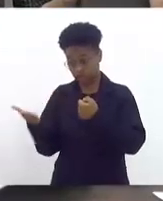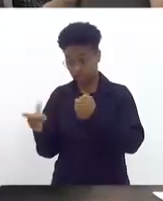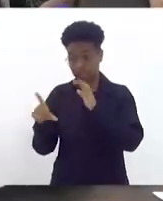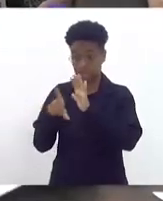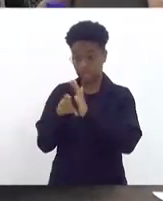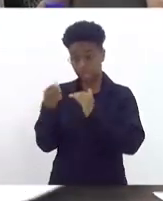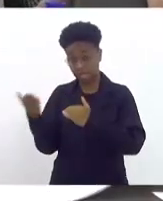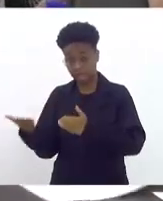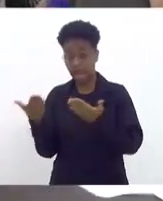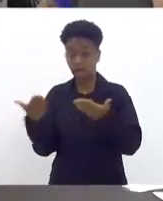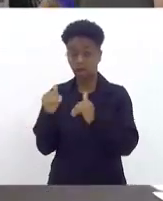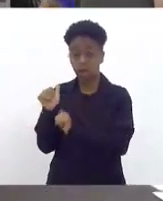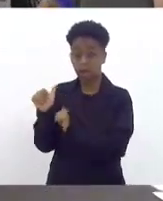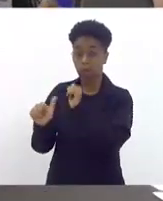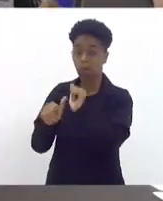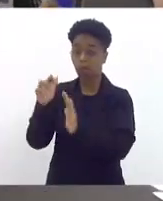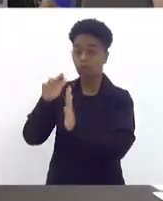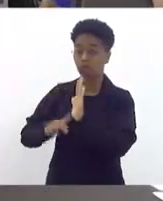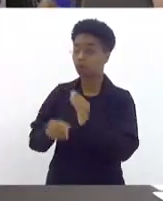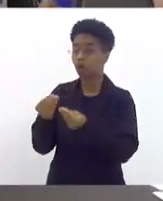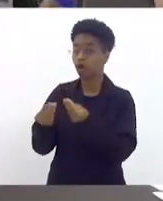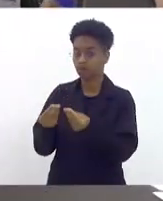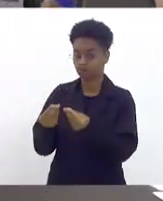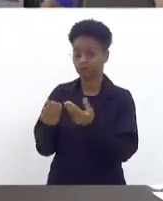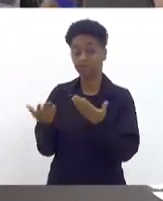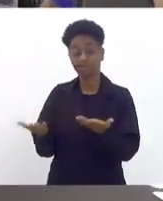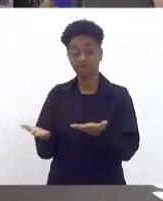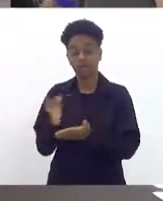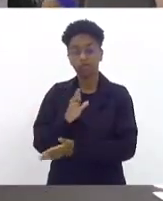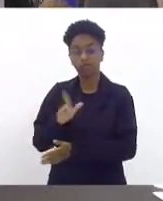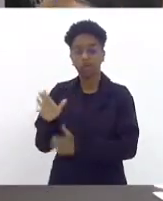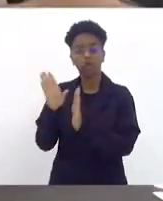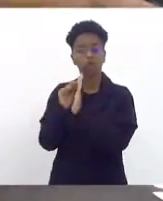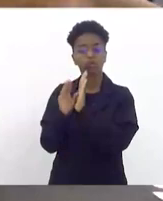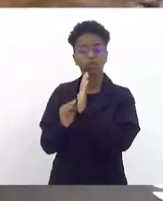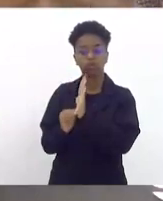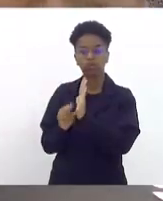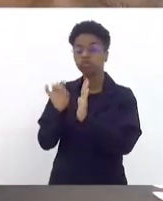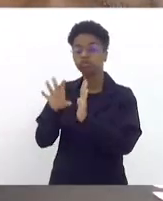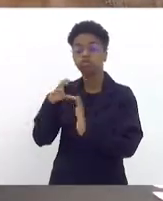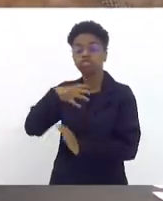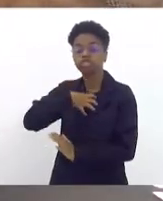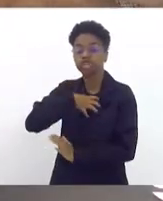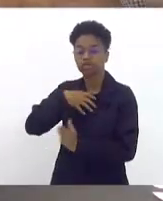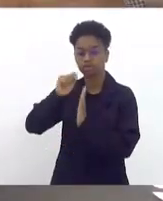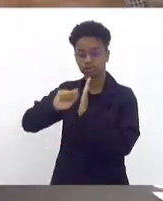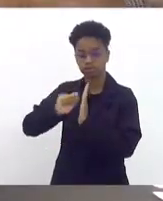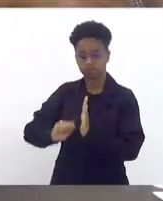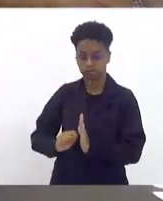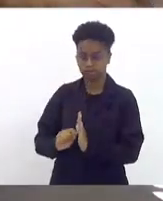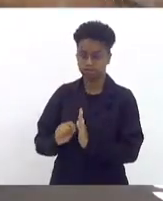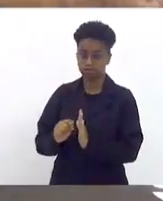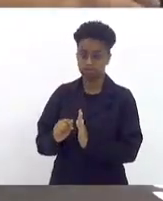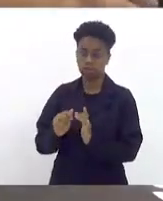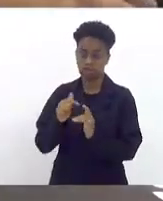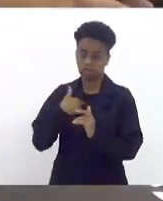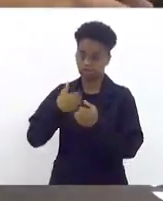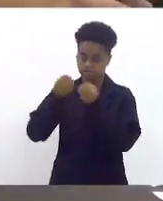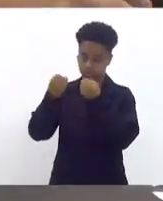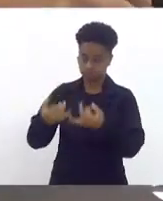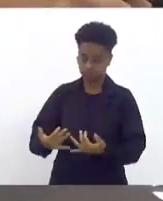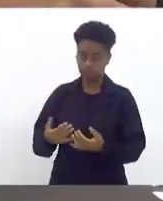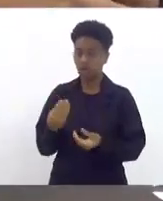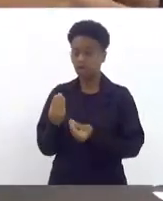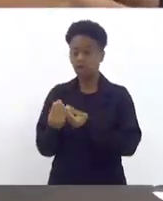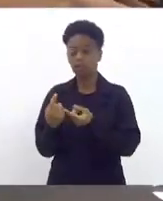passa a ter a seguinte redação ou seja não é de conteúdo é apenas na forma que eu tô manifestando como